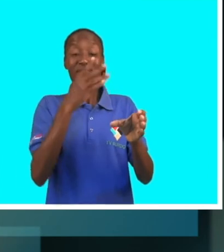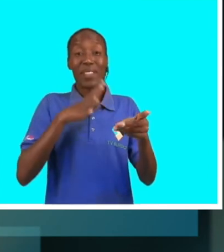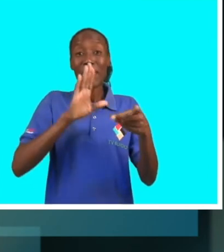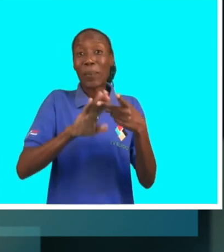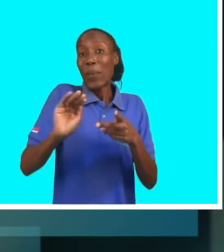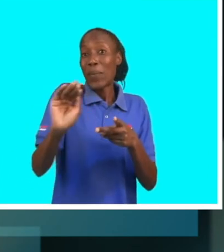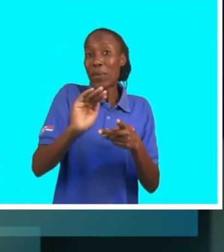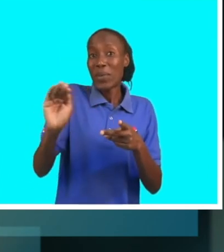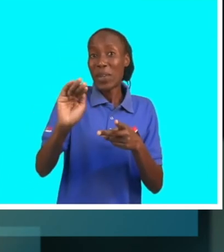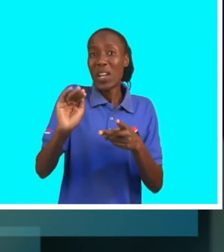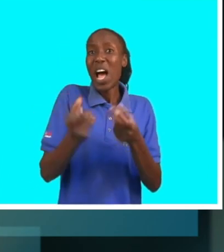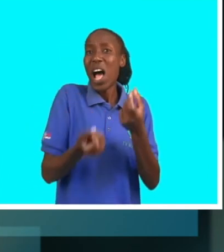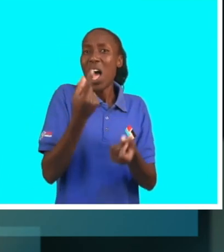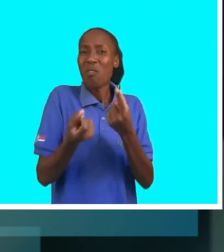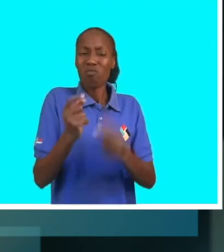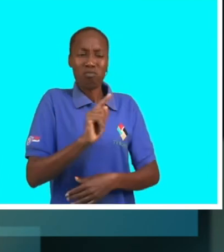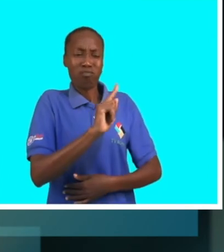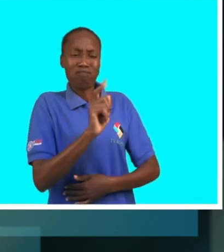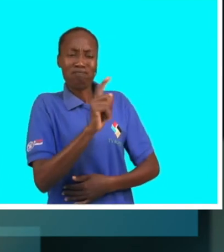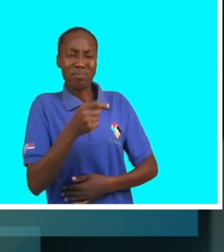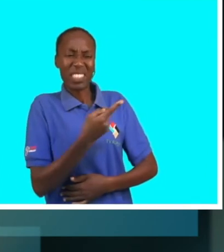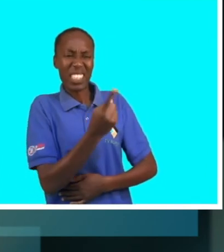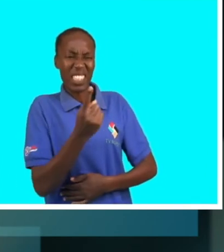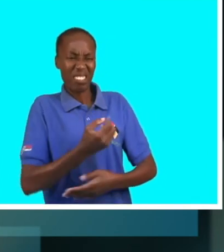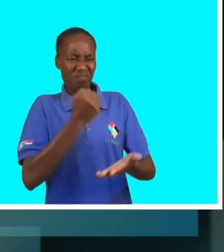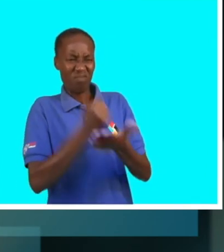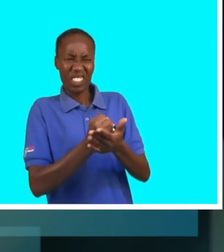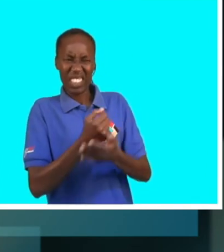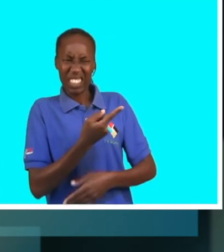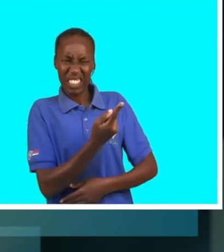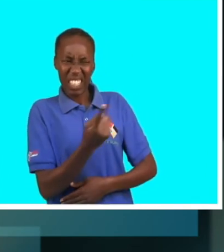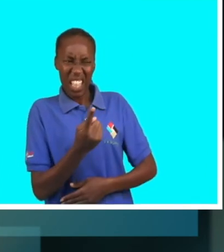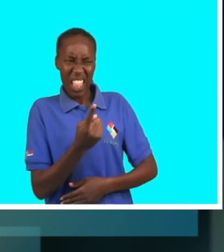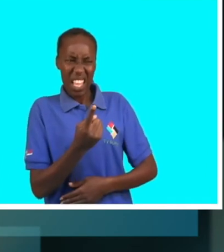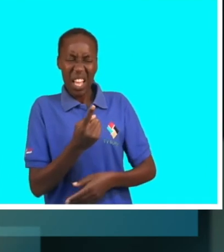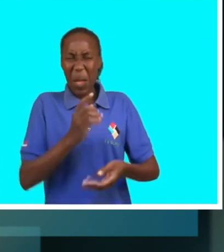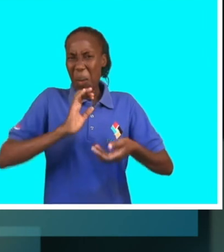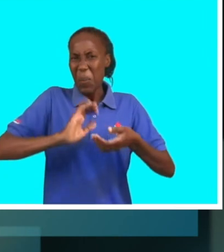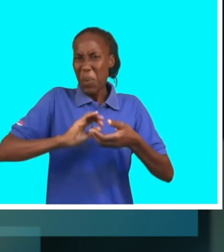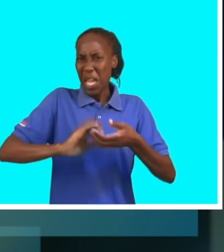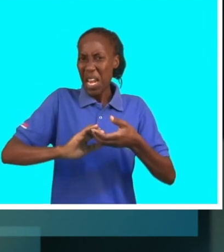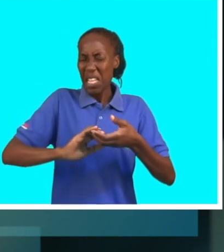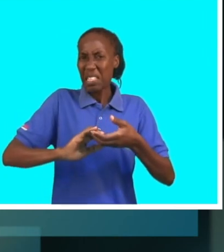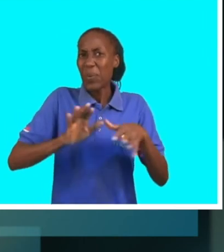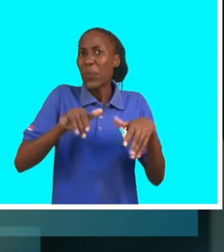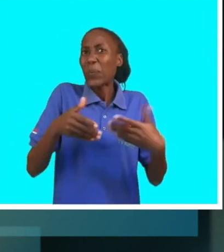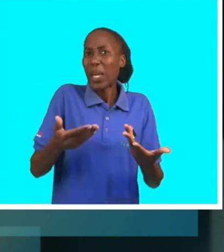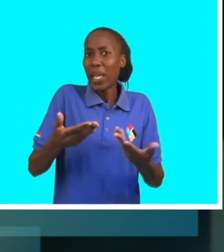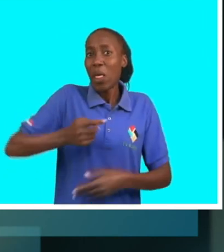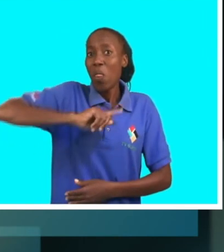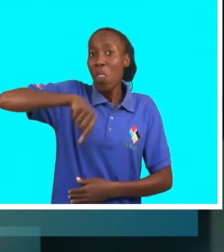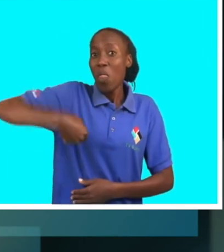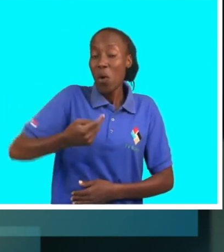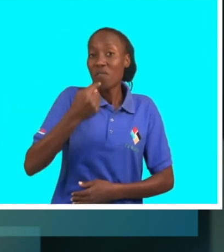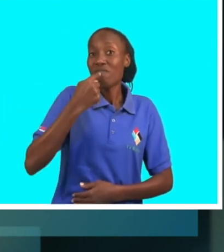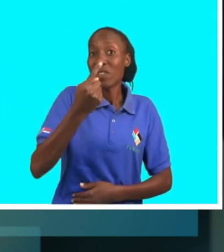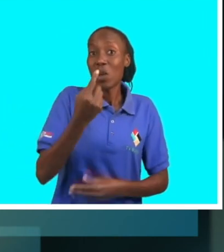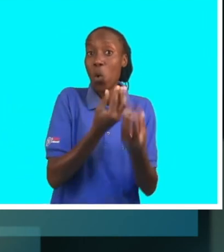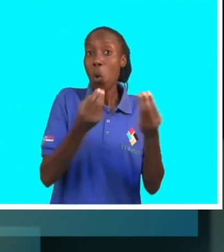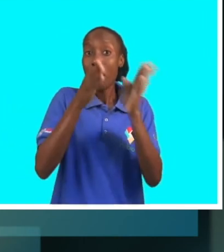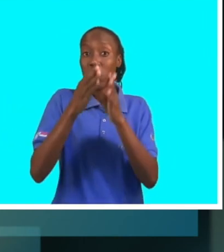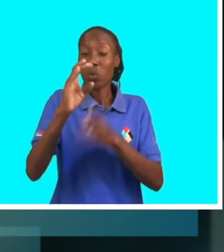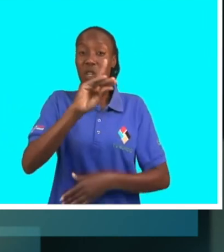nível social, são questionadas algumas decisões que esta pessoa toma. Então, o que nós estamos a dizer